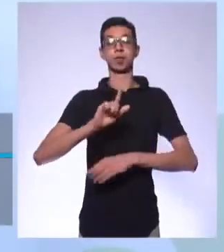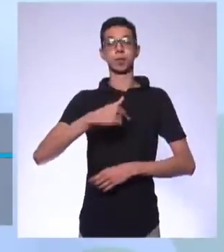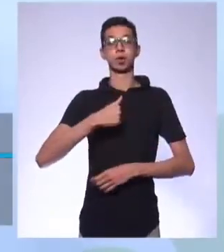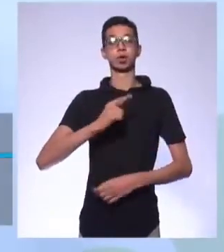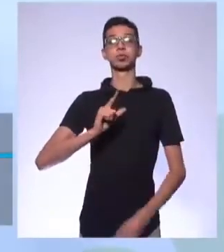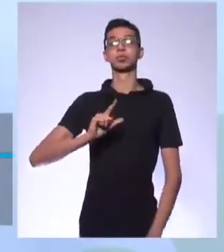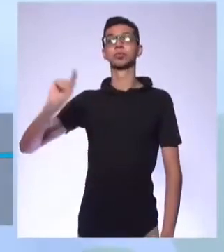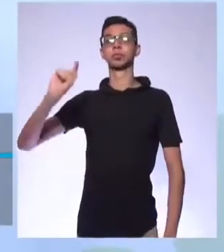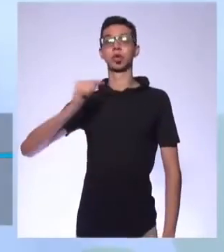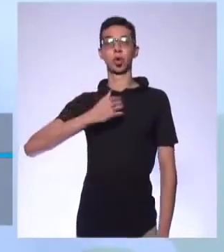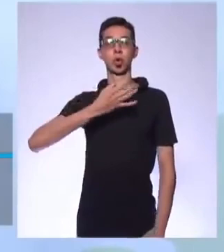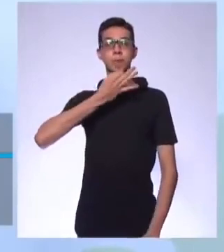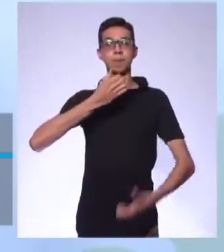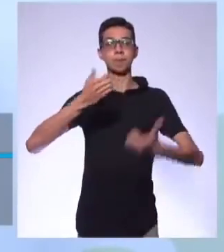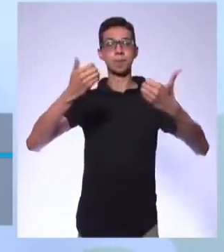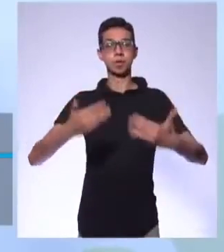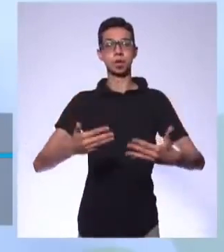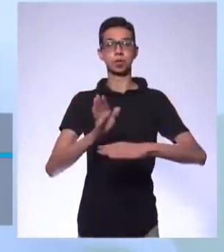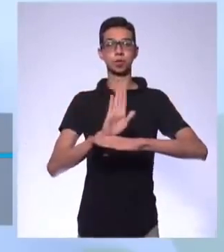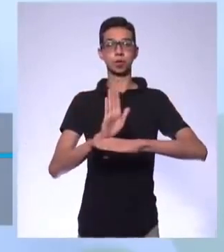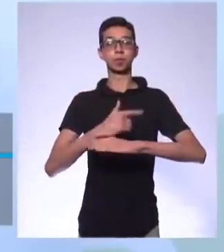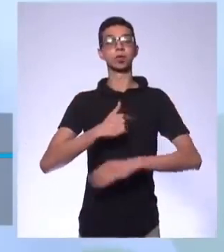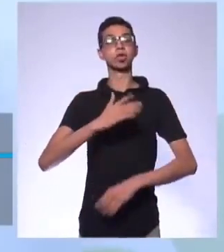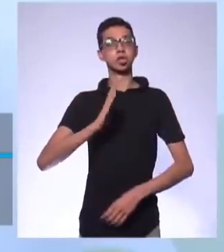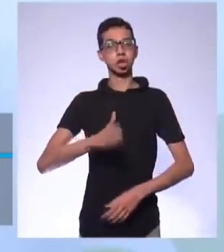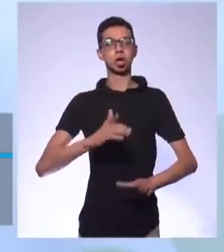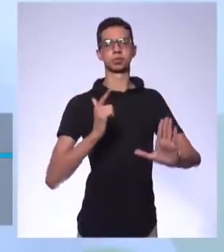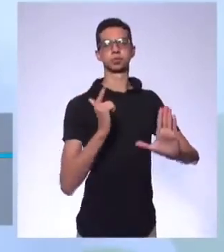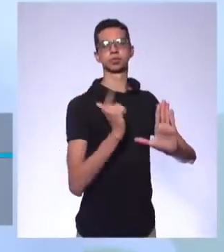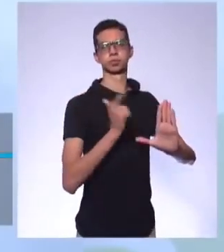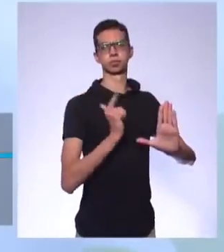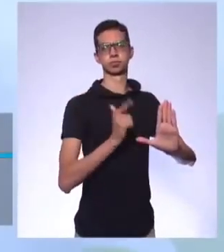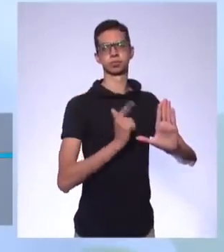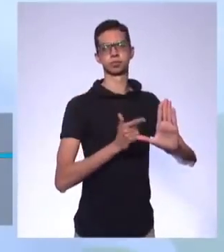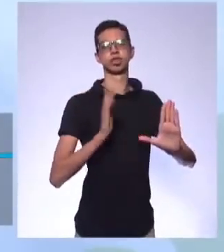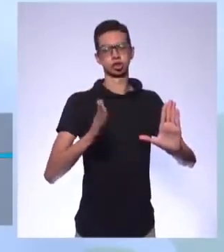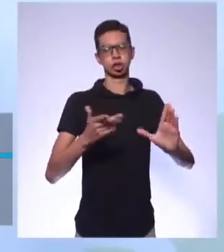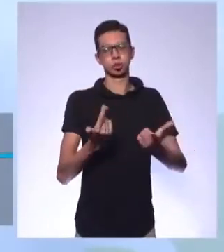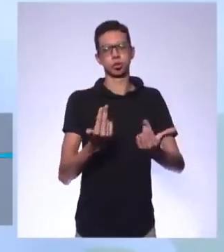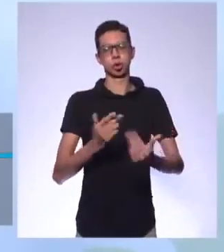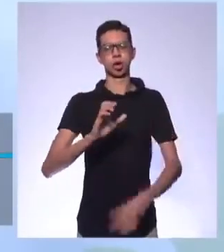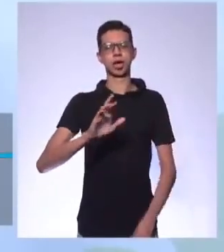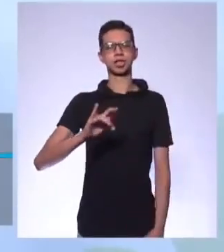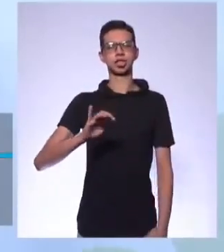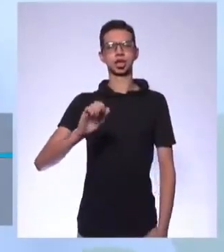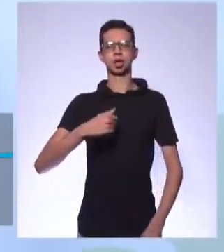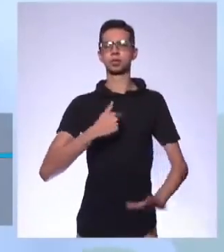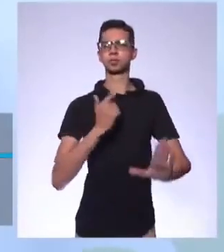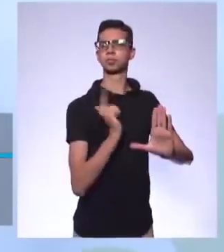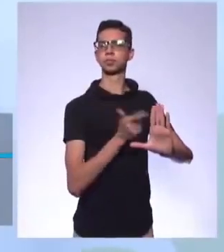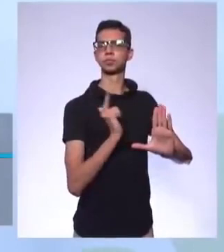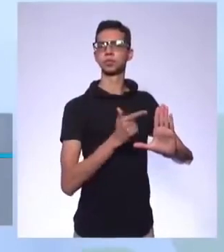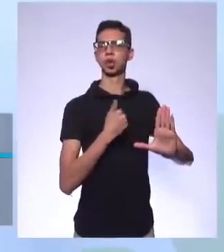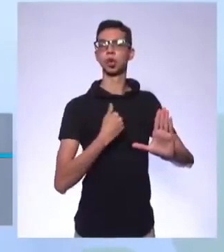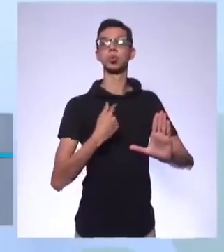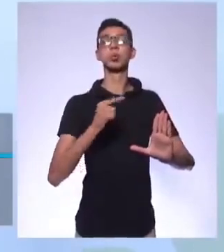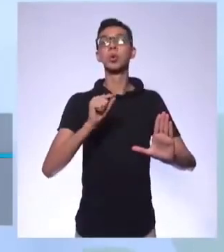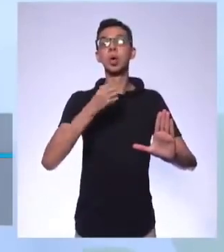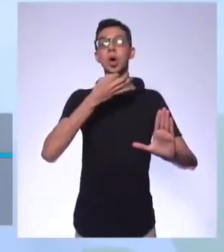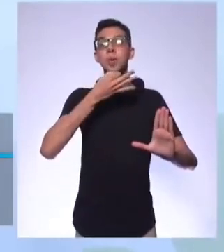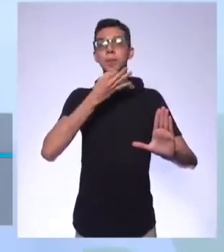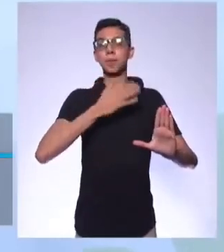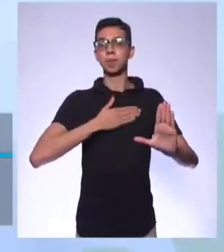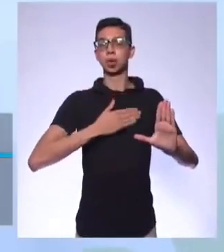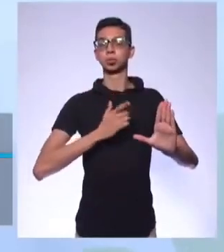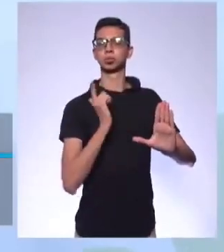eu dou uma opinião sobre o filme, eu já estou fazendo uma crítica, né? Eu já estou demonstrando a minha opinião. Mas do senso comum,